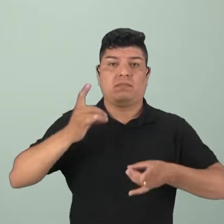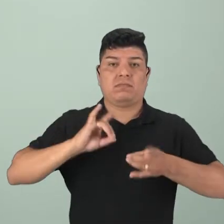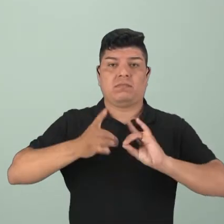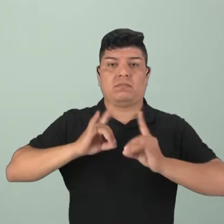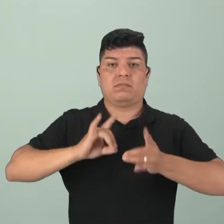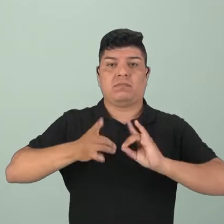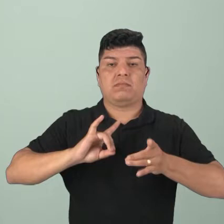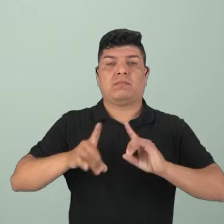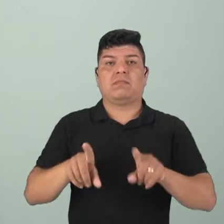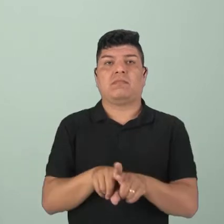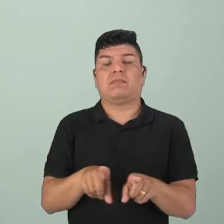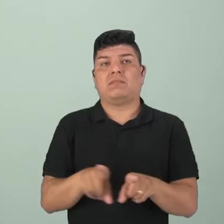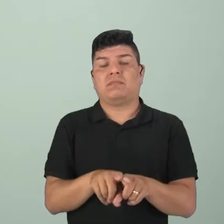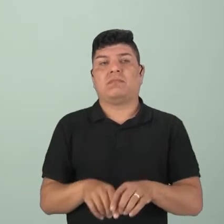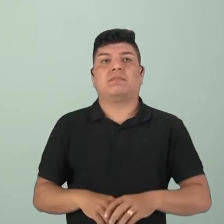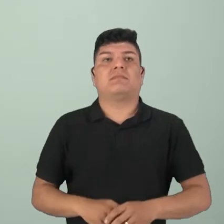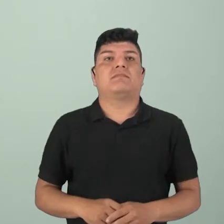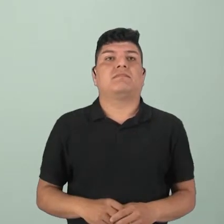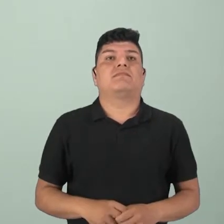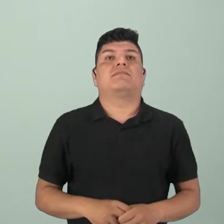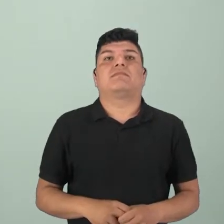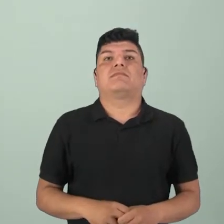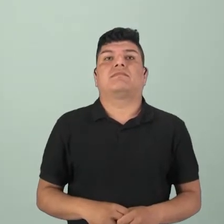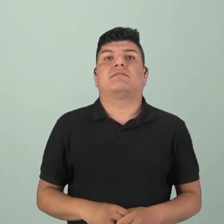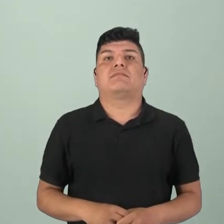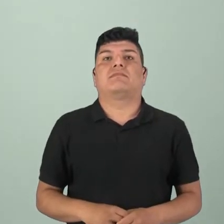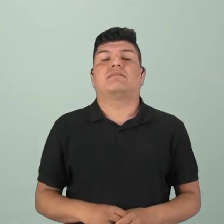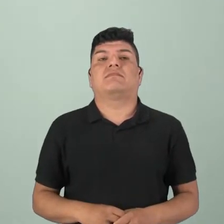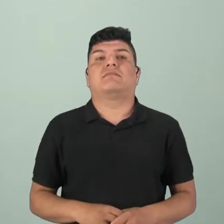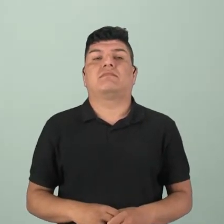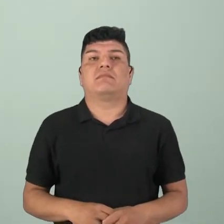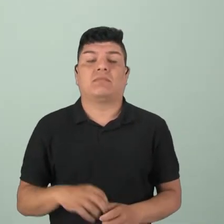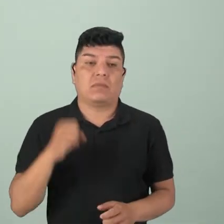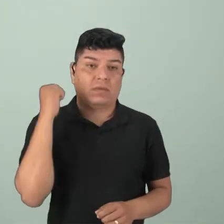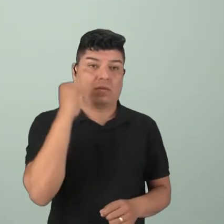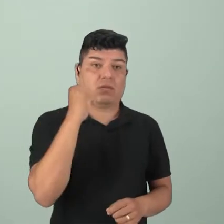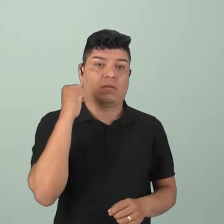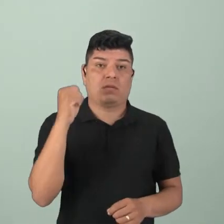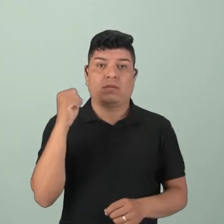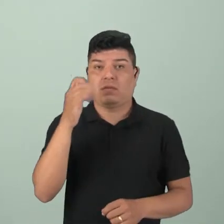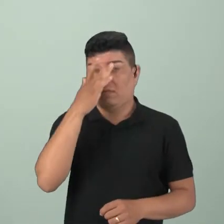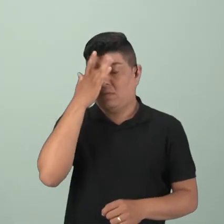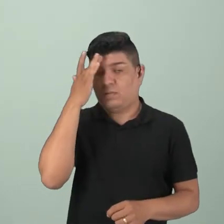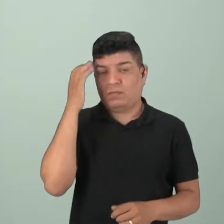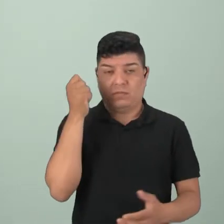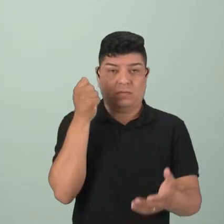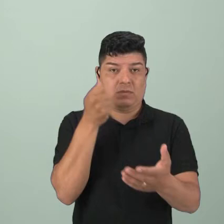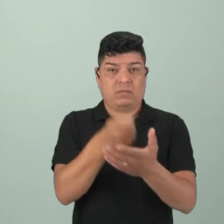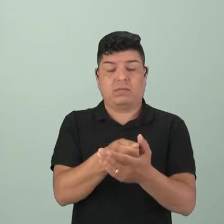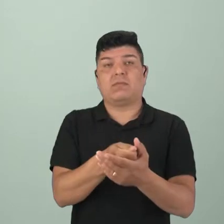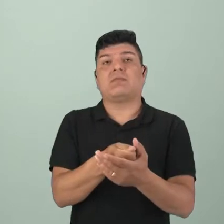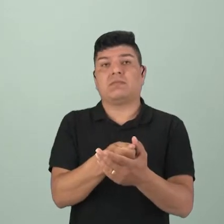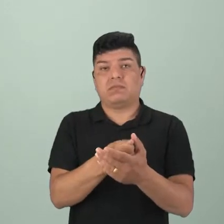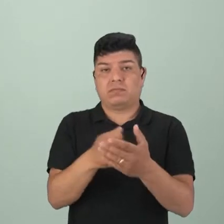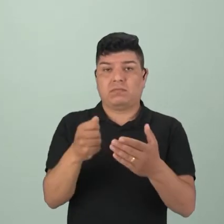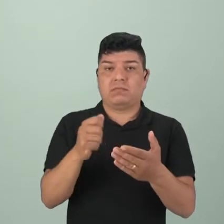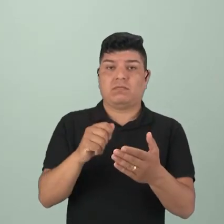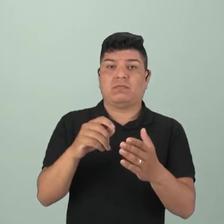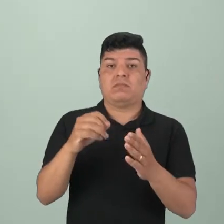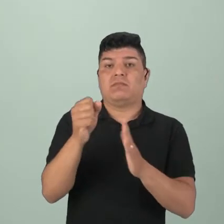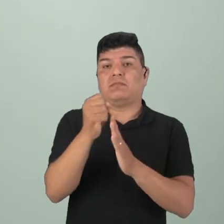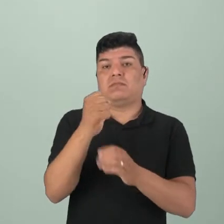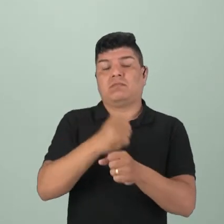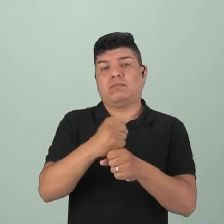está já falando dessa questão da borracha. E os assassinatos cometidos por capangas e fazendeiros a partir da década